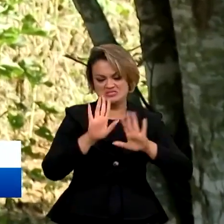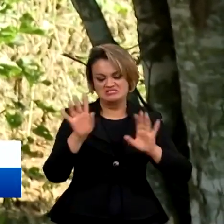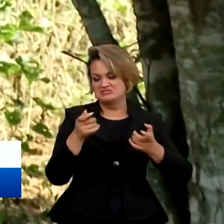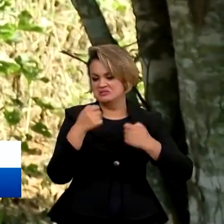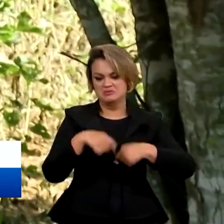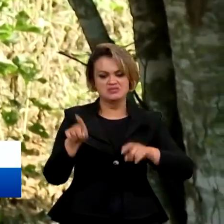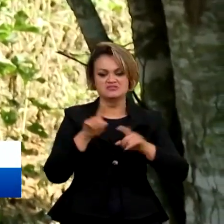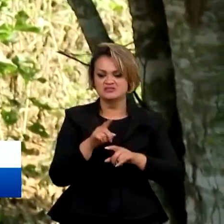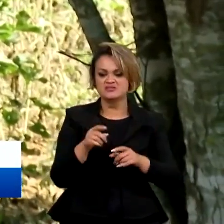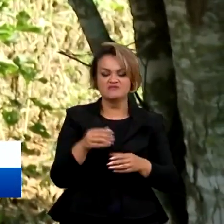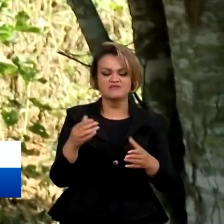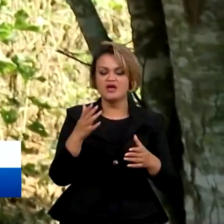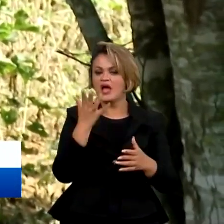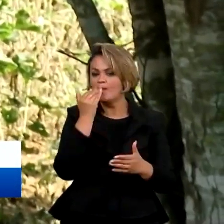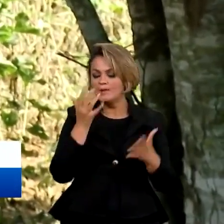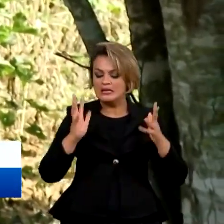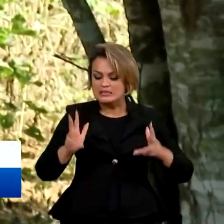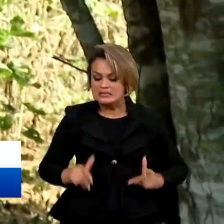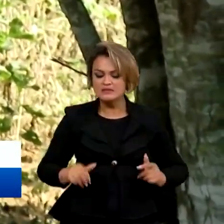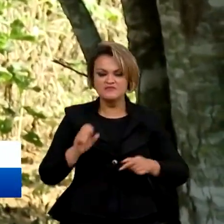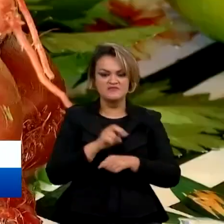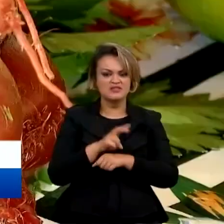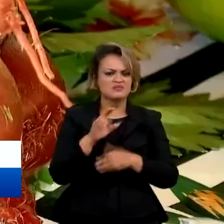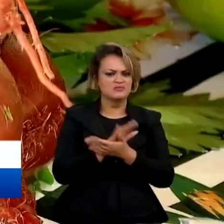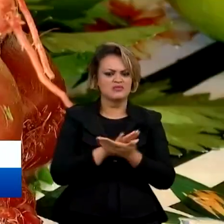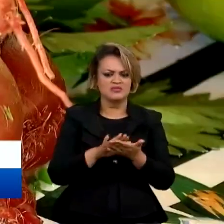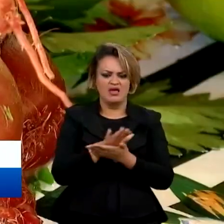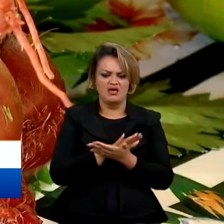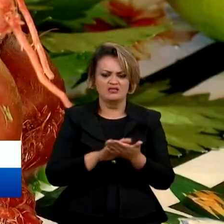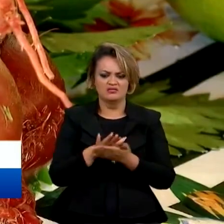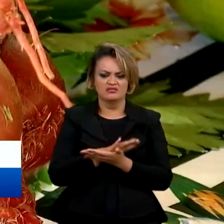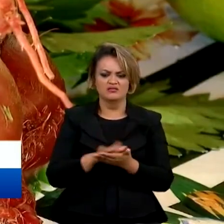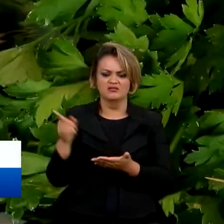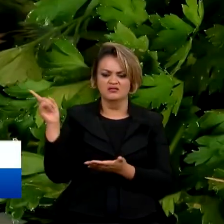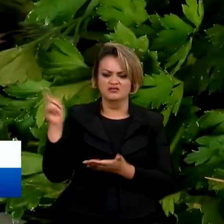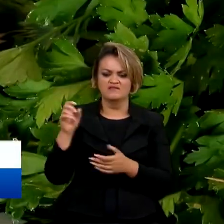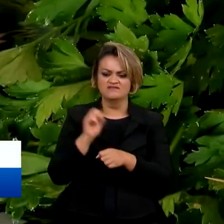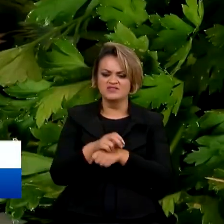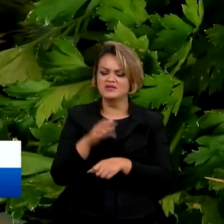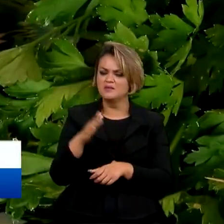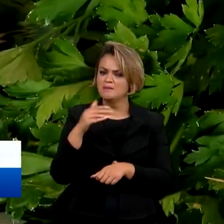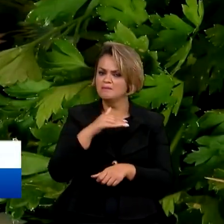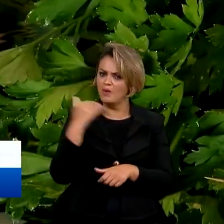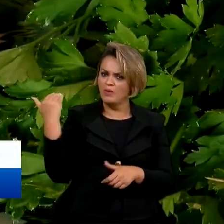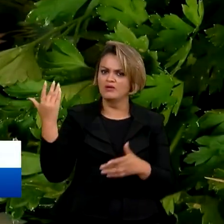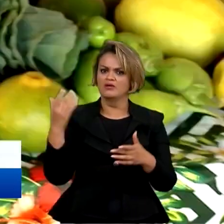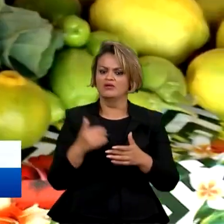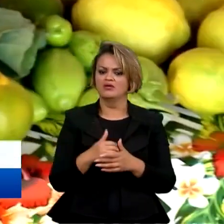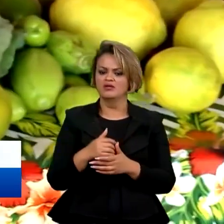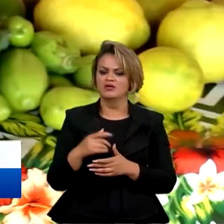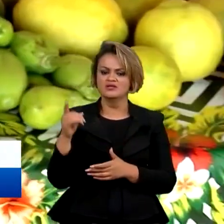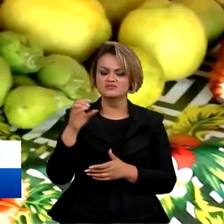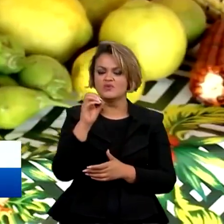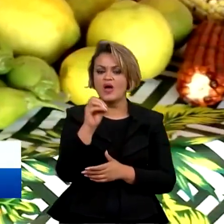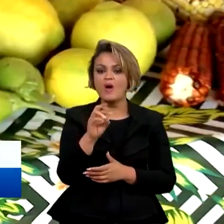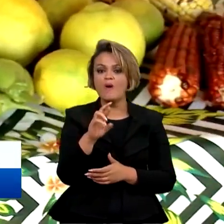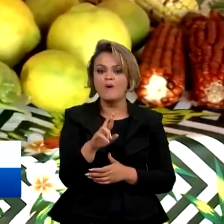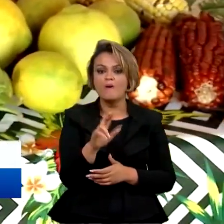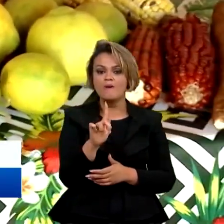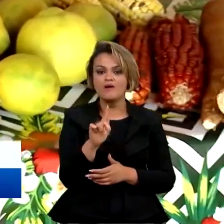nenhum. Vamos comer comida limpa, sem agrotóxico, né? Mata. 100% orgânico, vamos comer